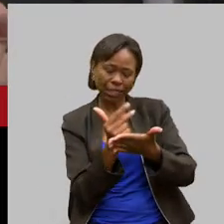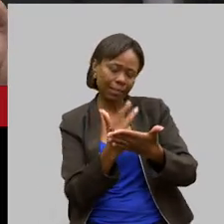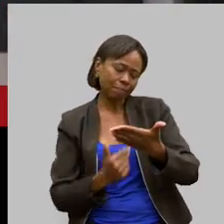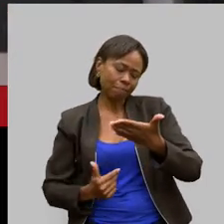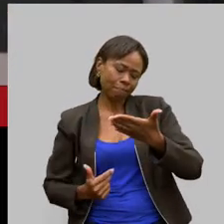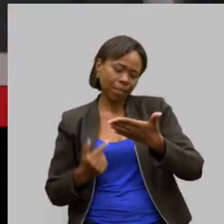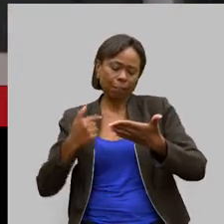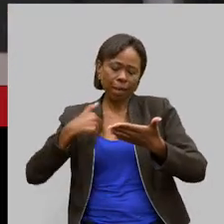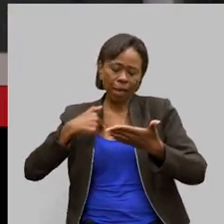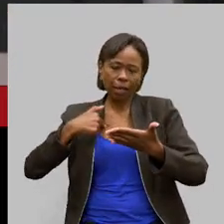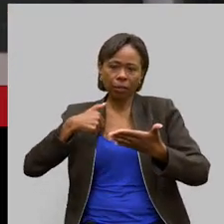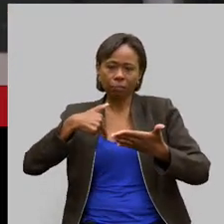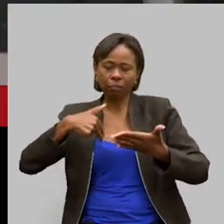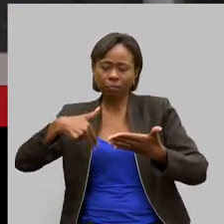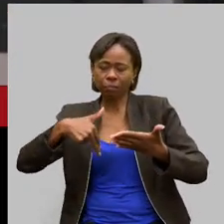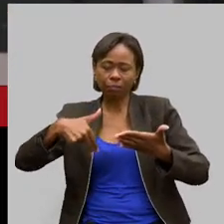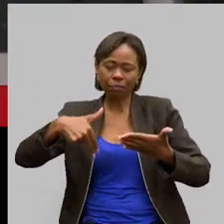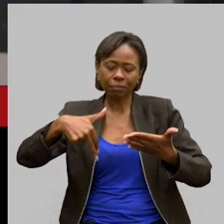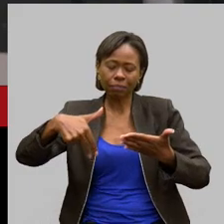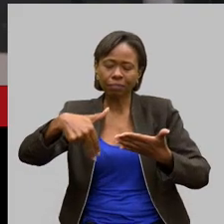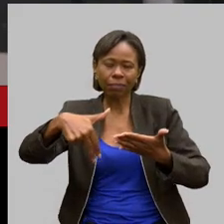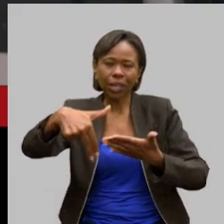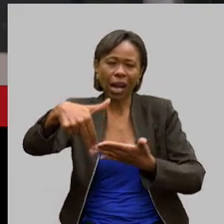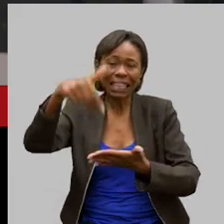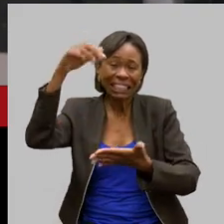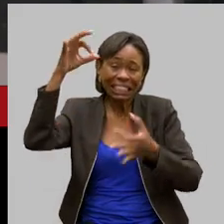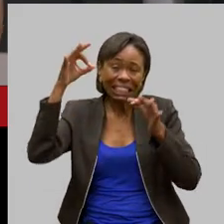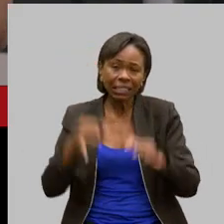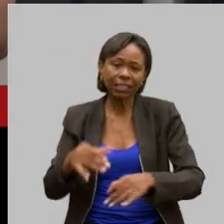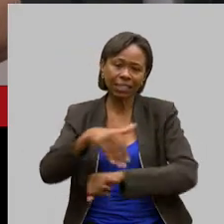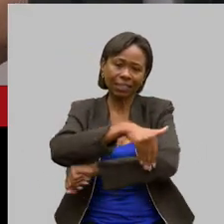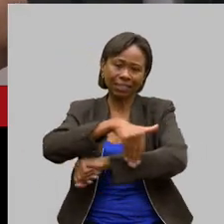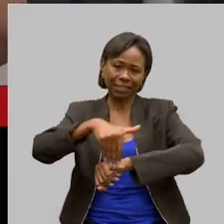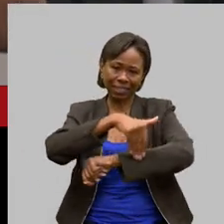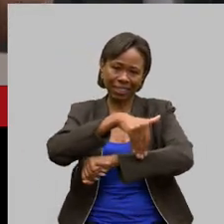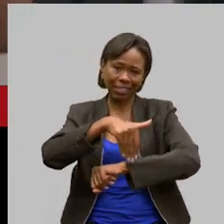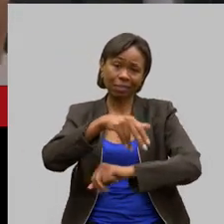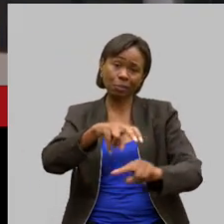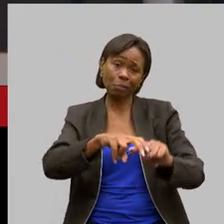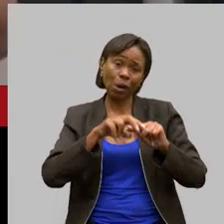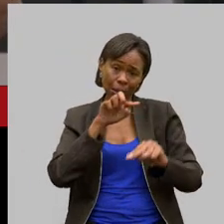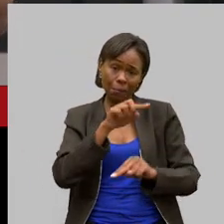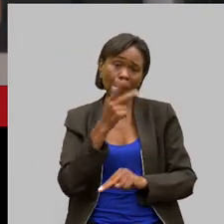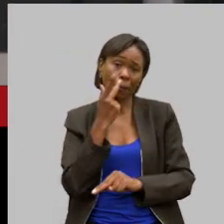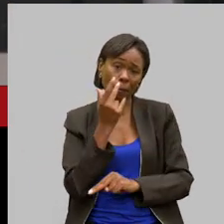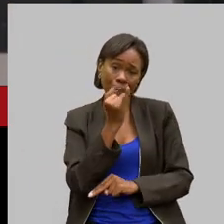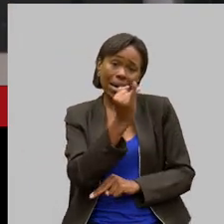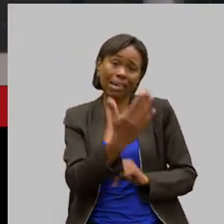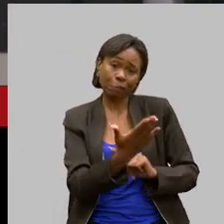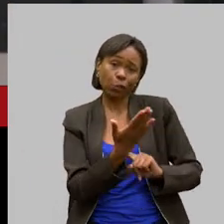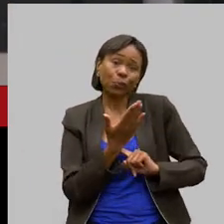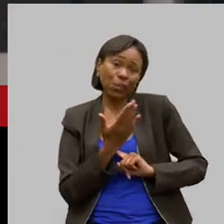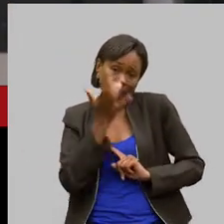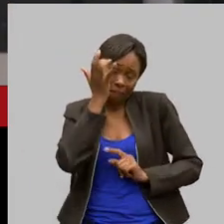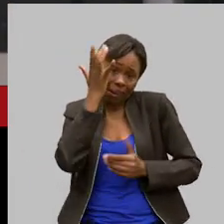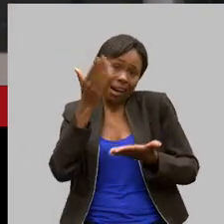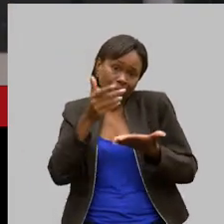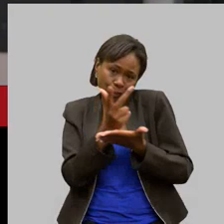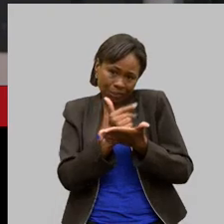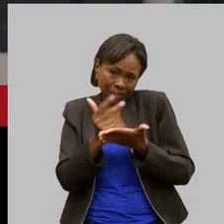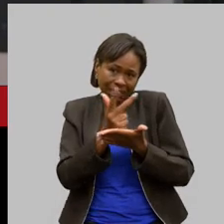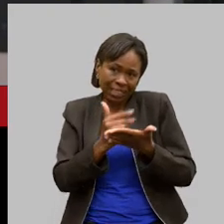no endereço então o desenho facilitava A Minha